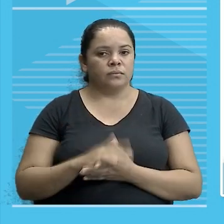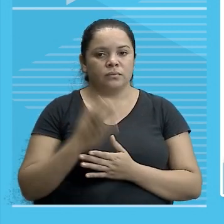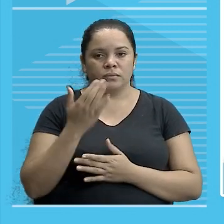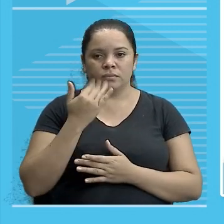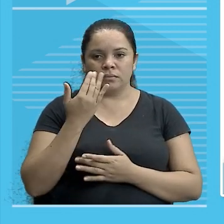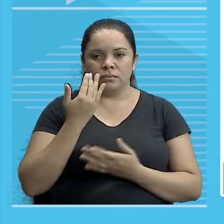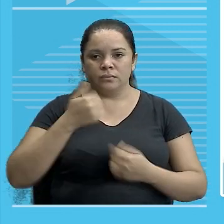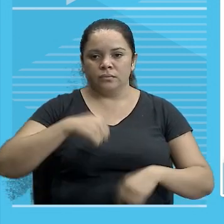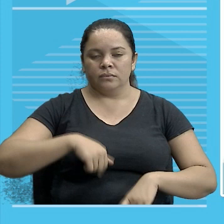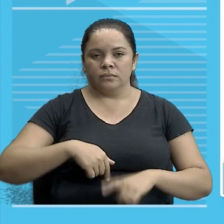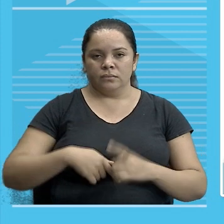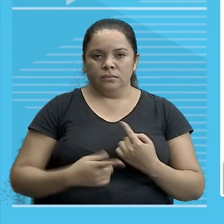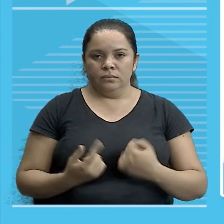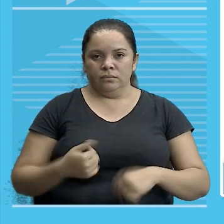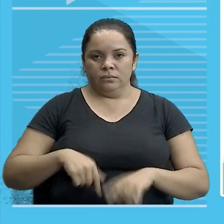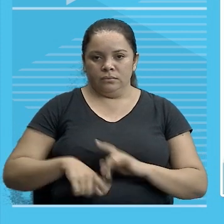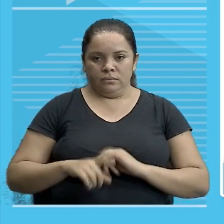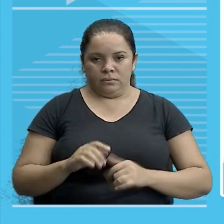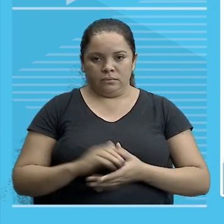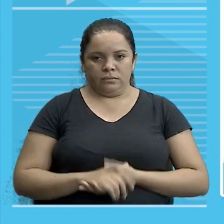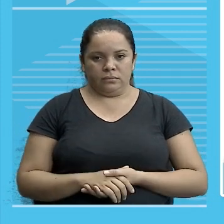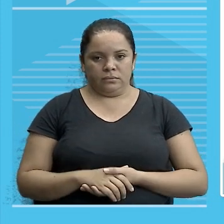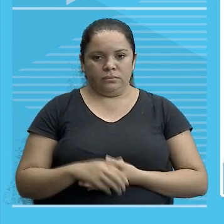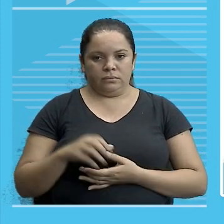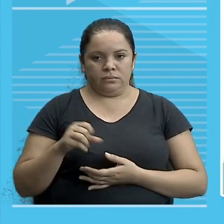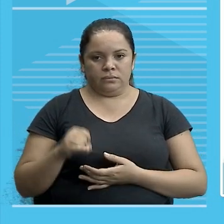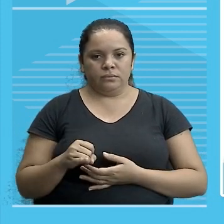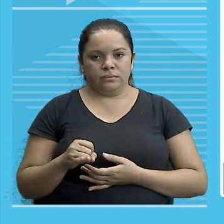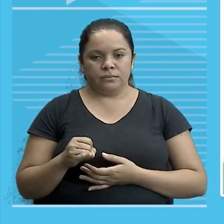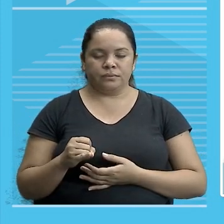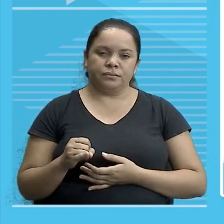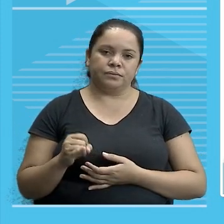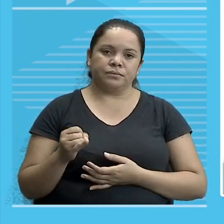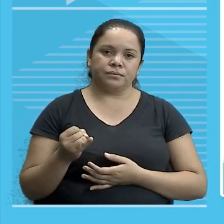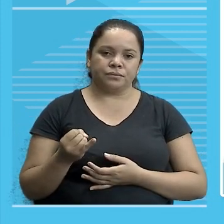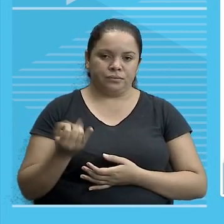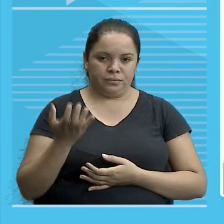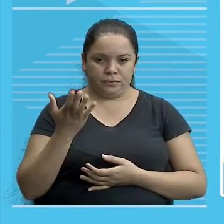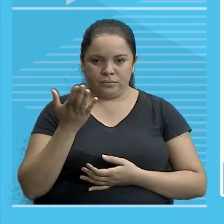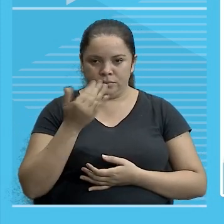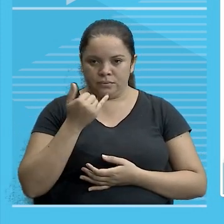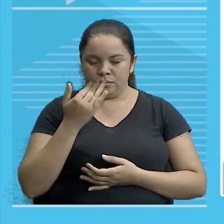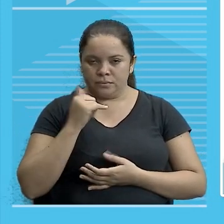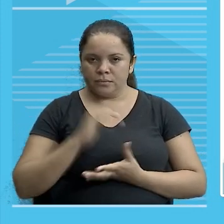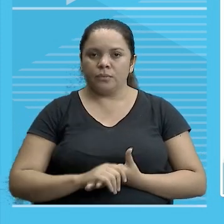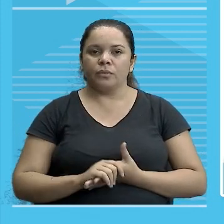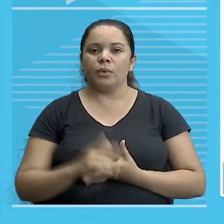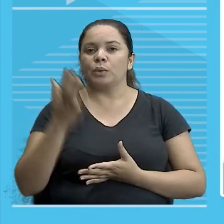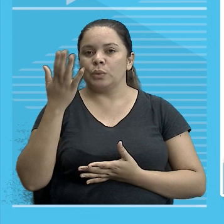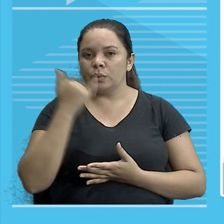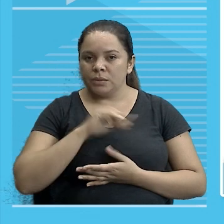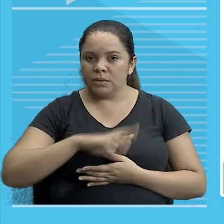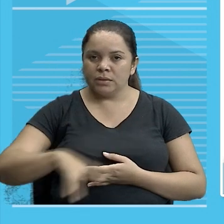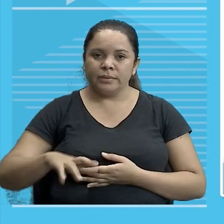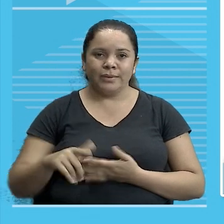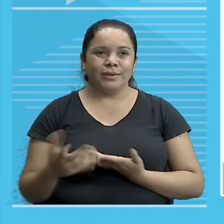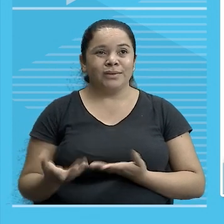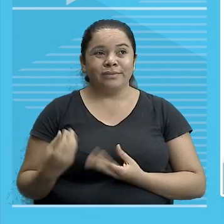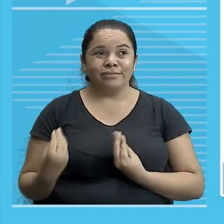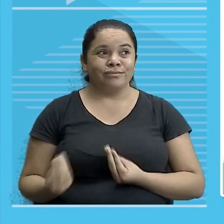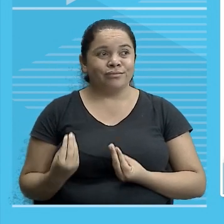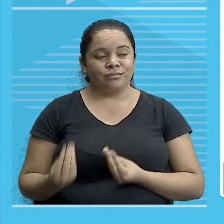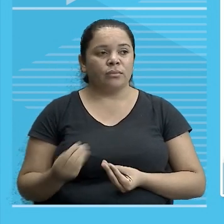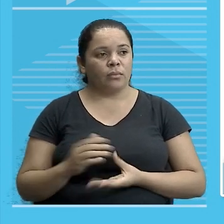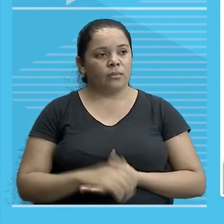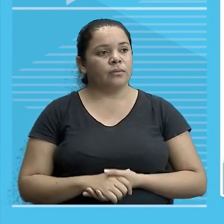absorvido. Se esse alimento não for absorvido, para mim não interessa. Não serve para nada. E por isso, para que isso